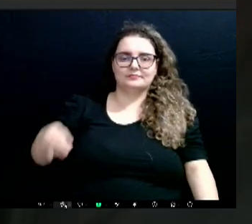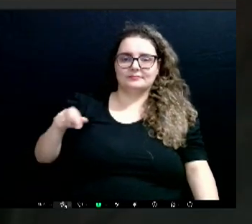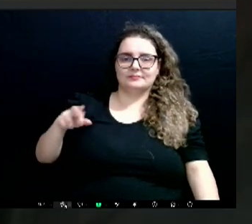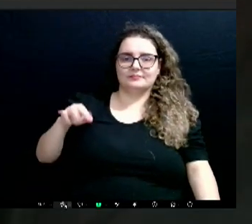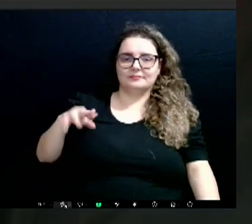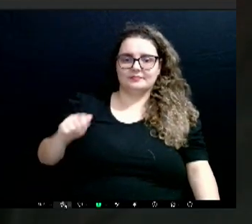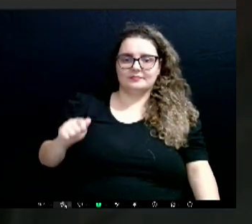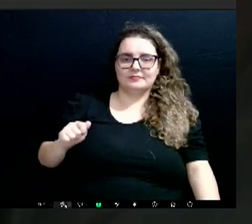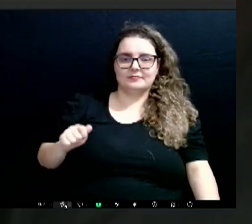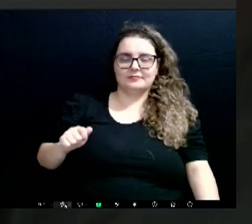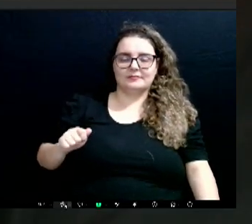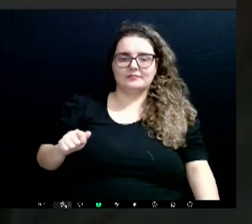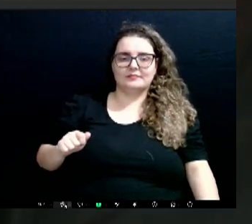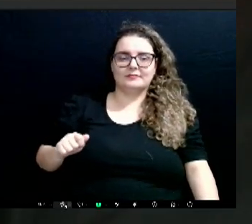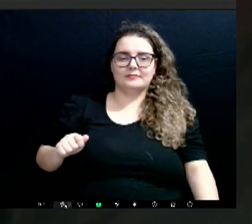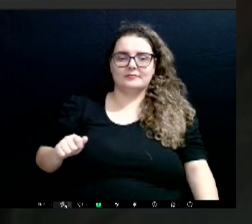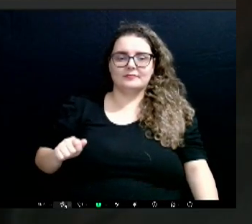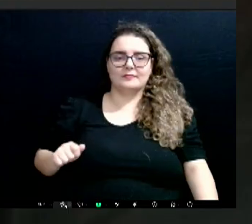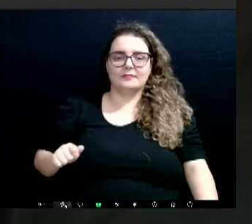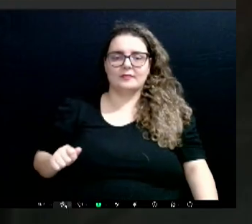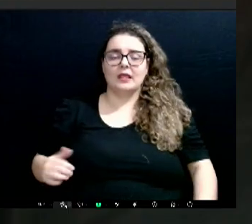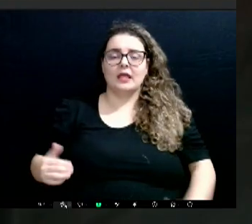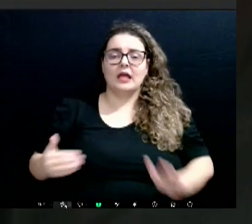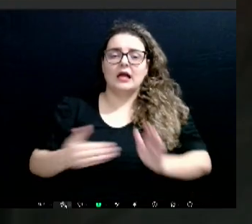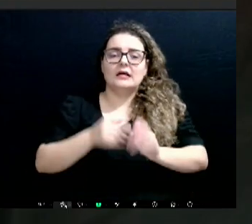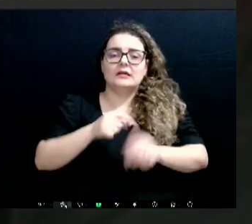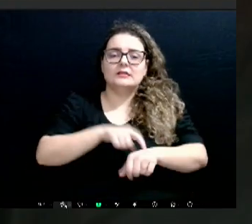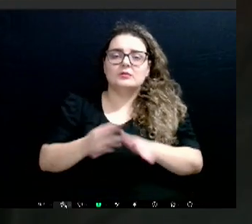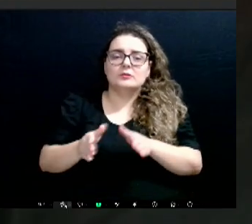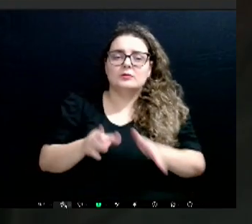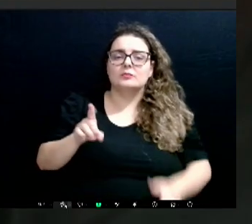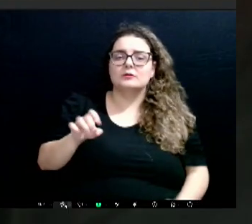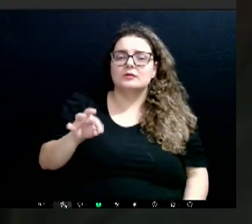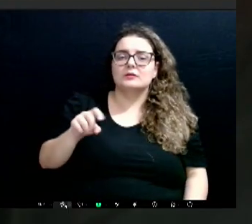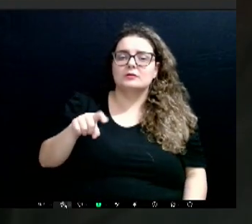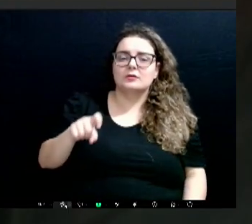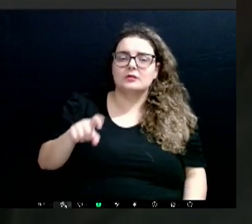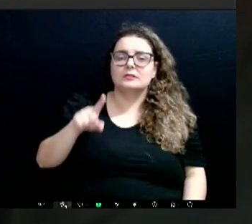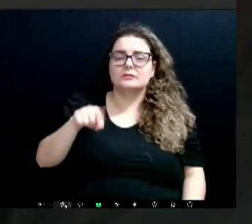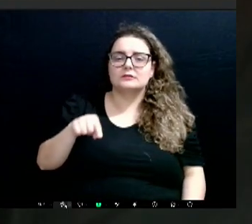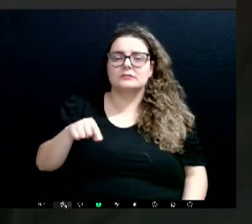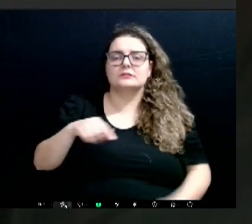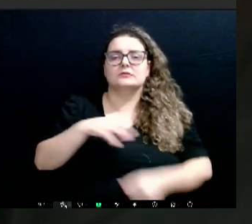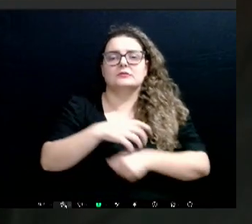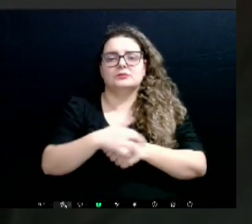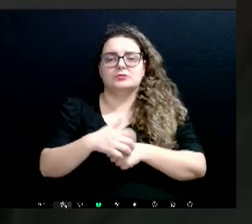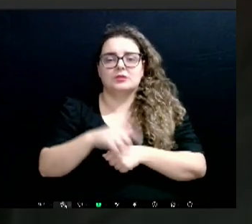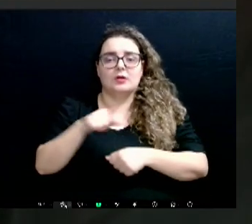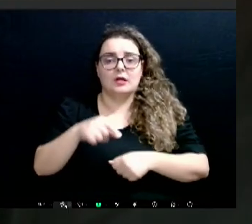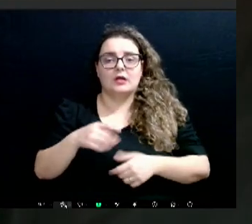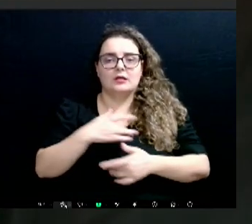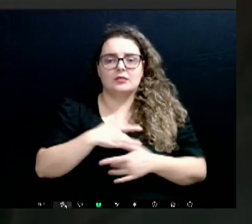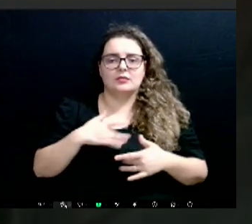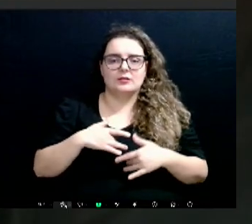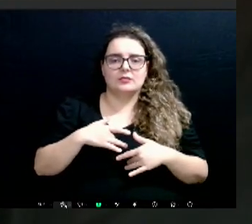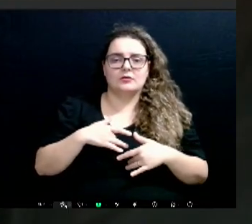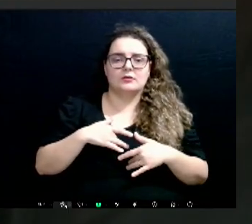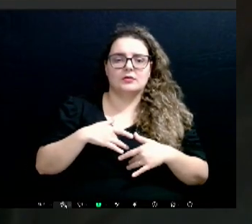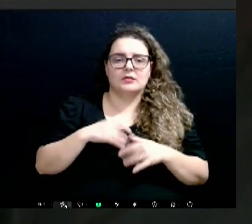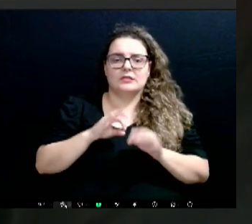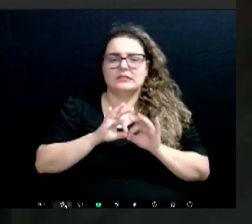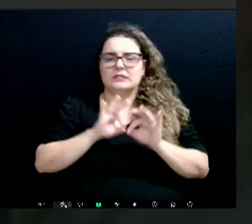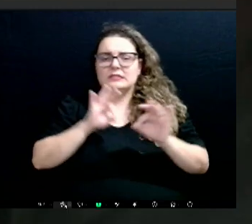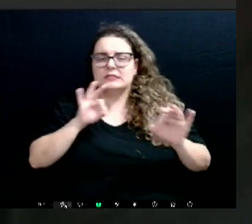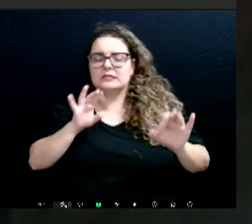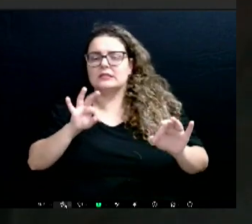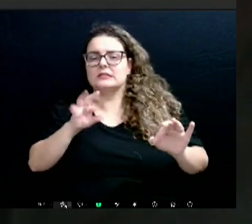Jardim Chapadão. Até que ponto o detox digital é realmente saudável? Será que se afastar totalmente das telas e das redes não